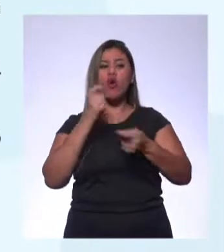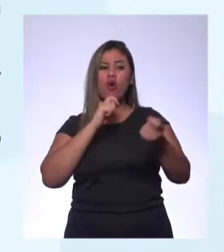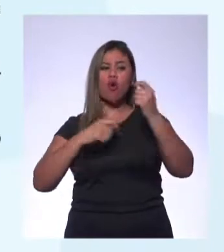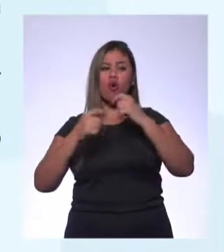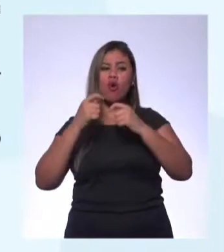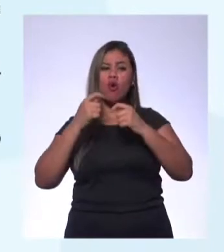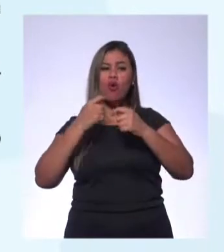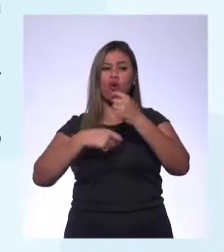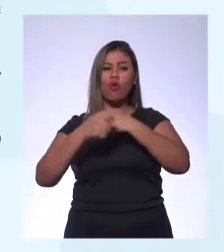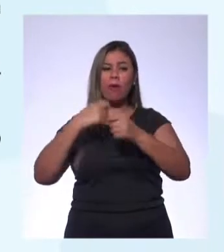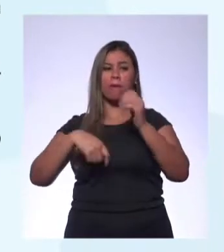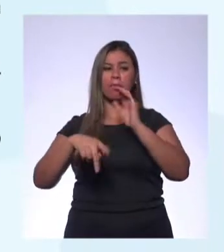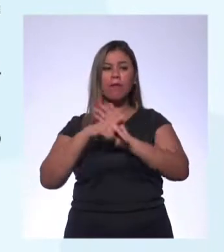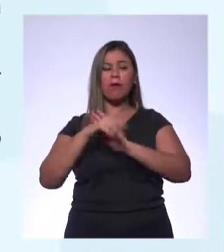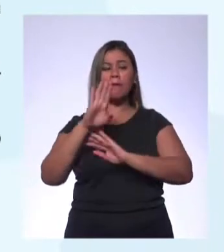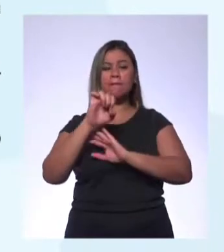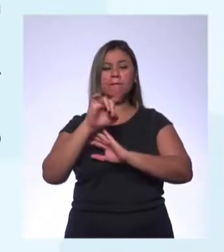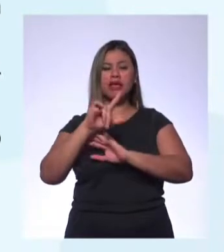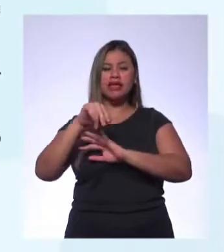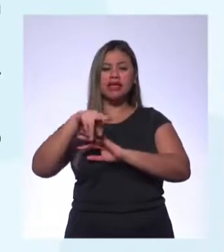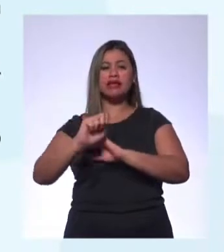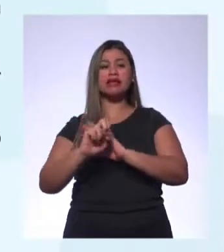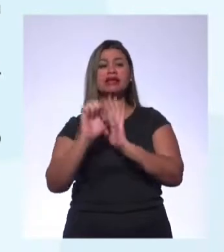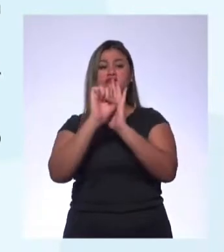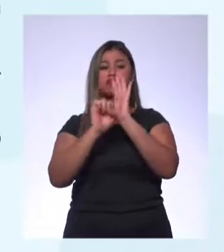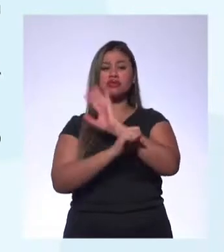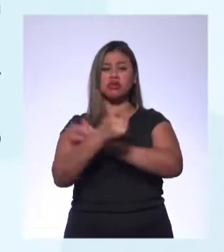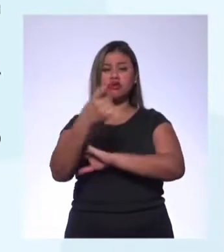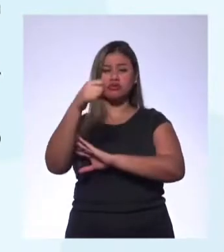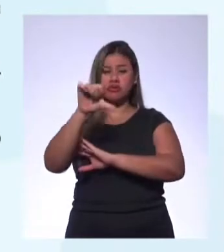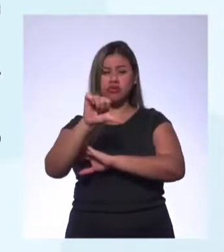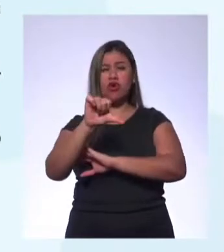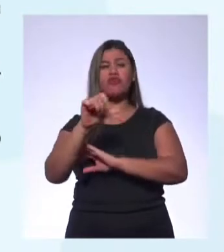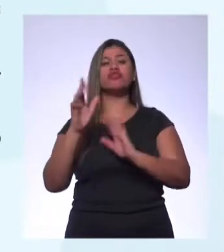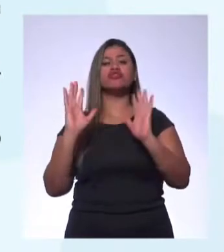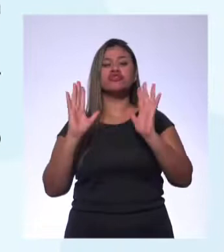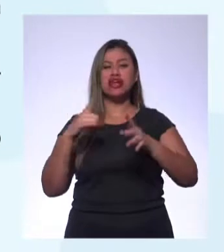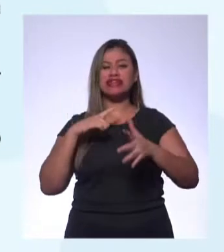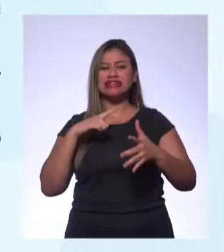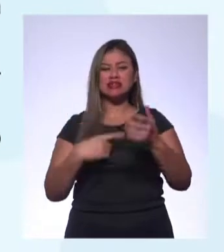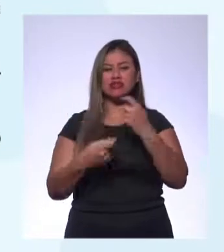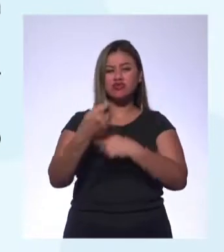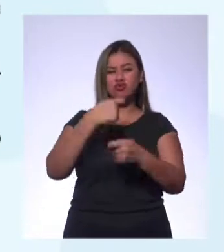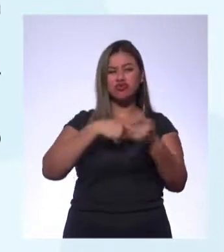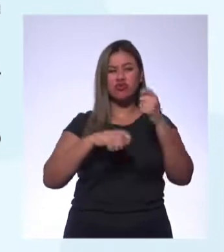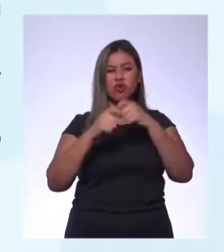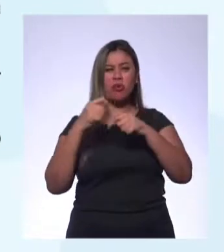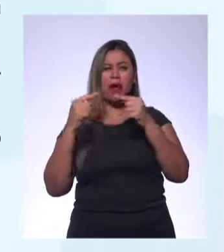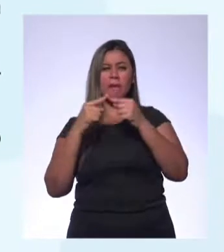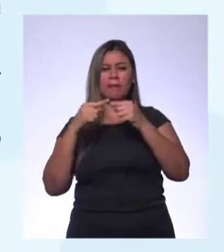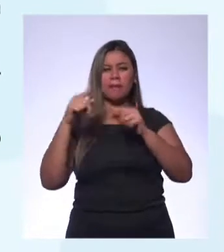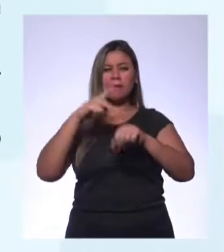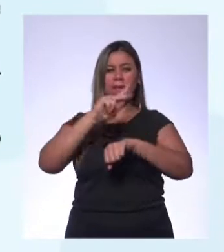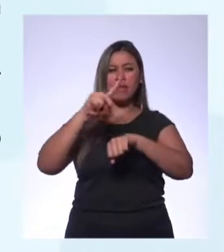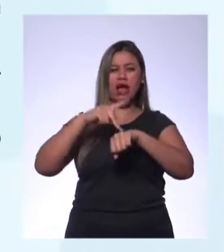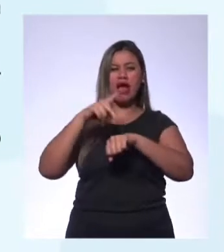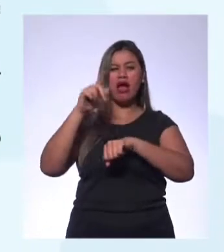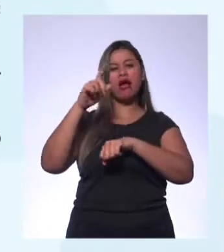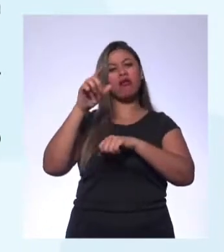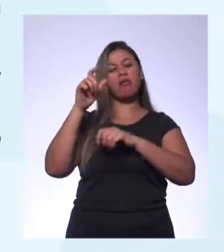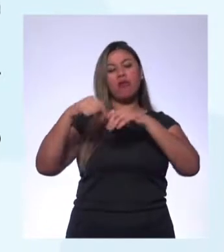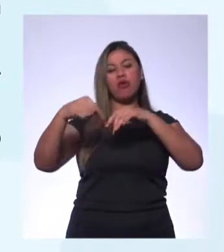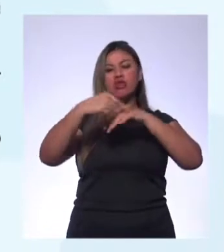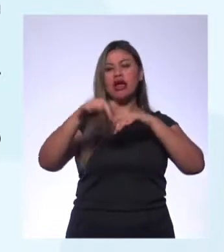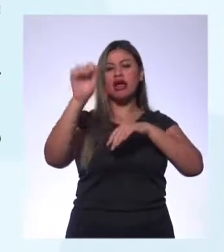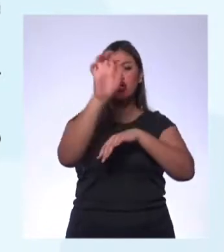século XIX já estava havendo ali um acirramento da concorrência econômica entre as potências europeias, né?